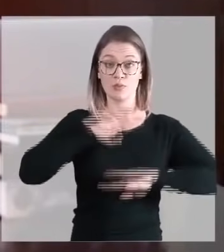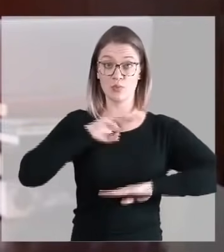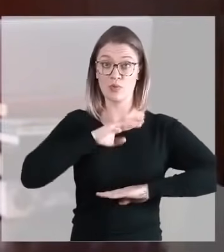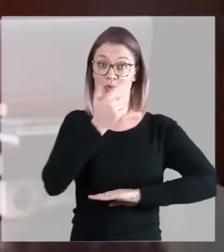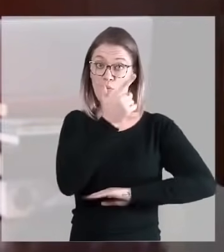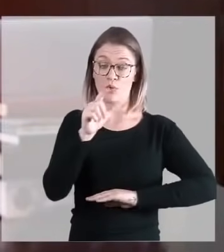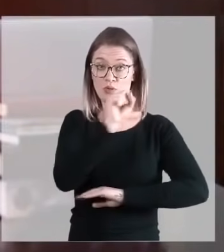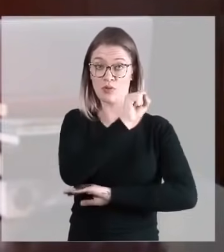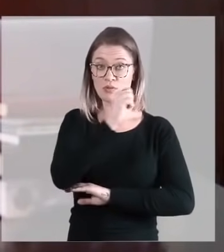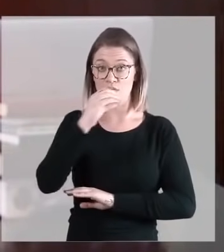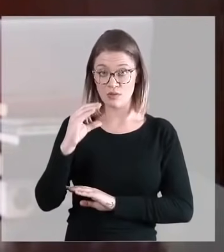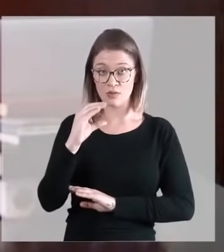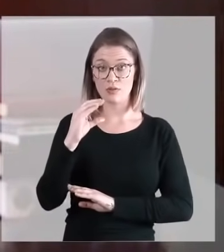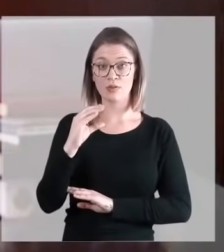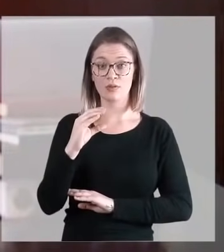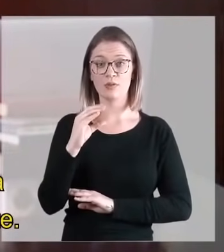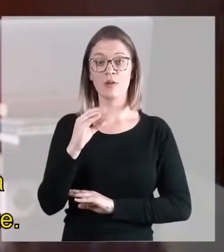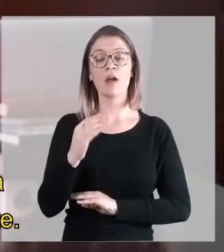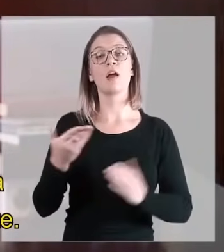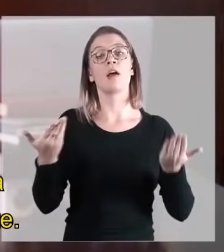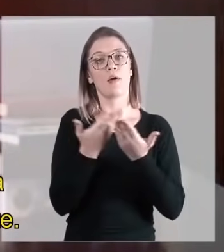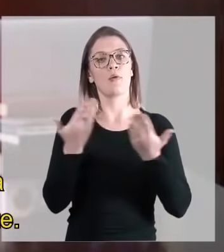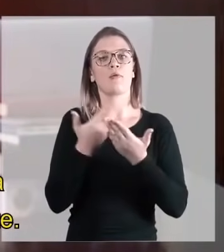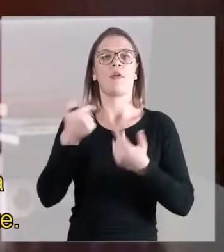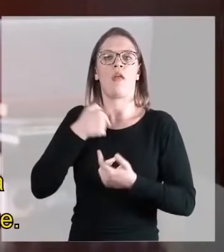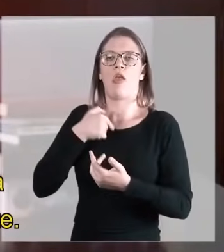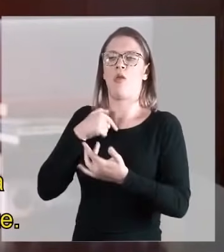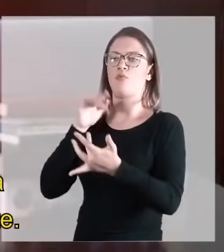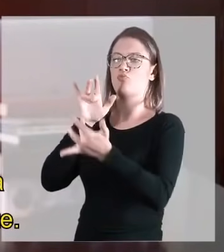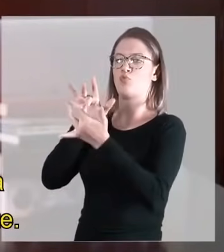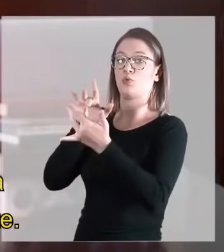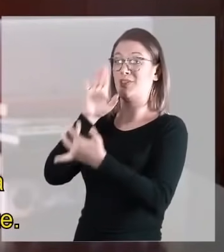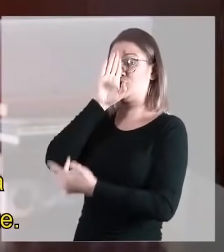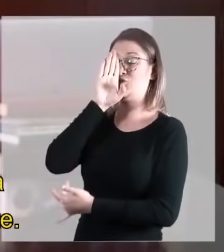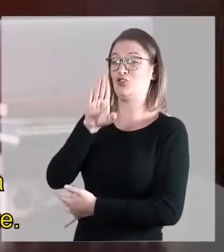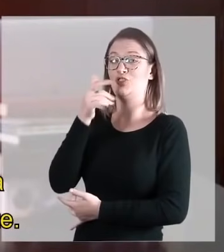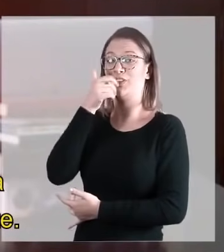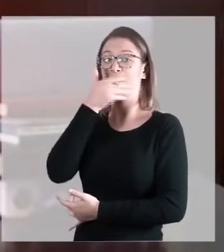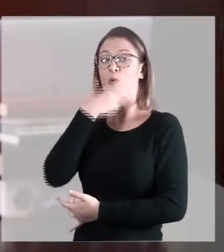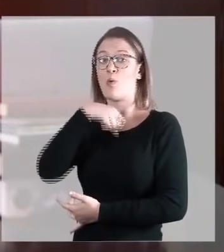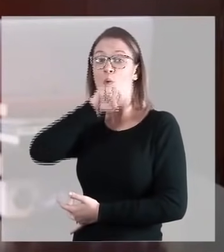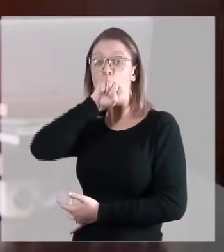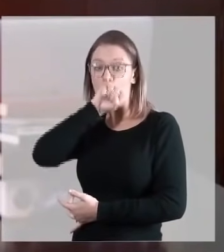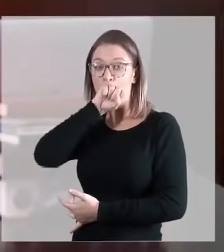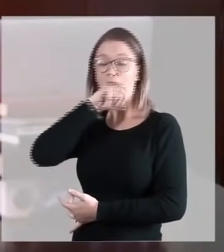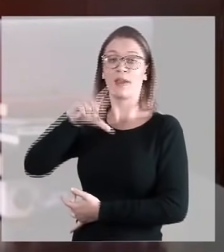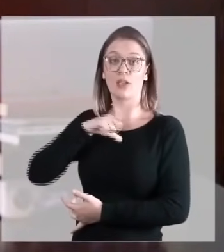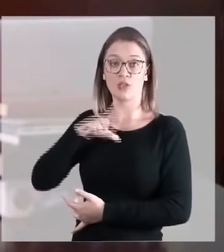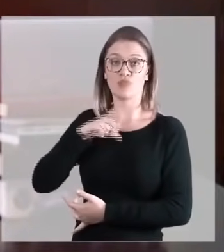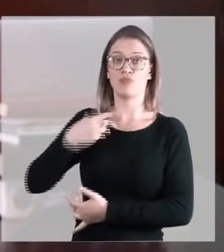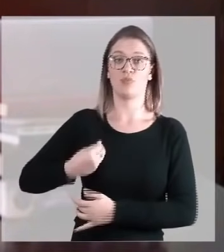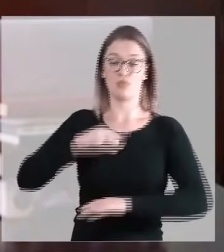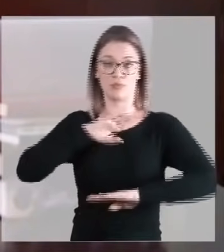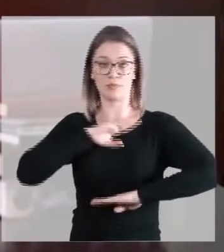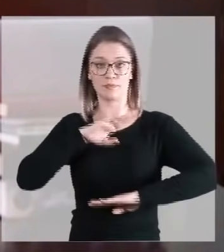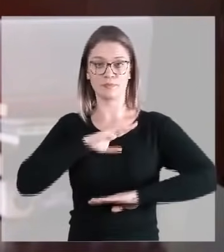em contato direto com o pai que esteve envolvido nesse caso para que ele pudesse contar para a gente. Mas antes, eu vou